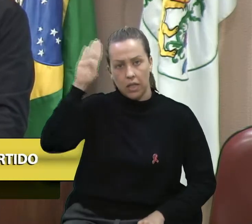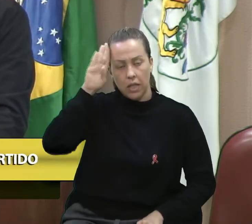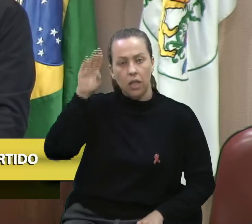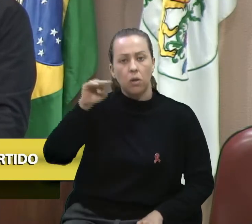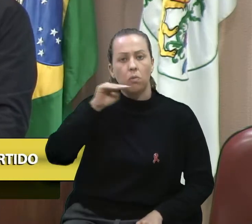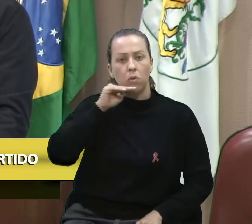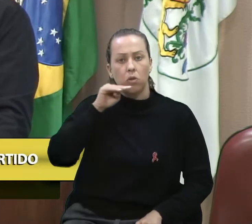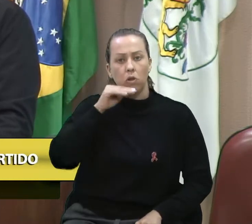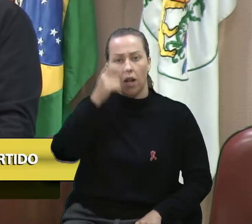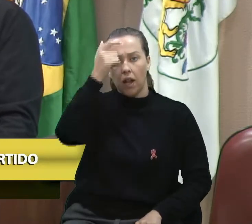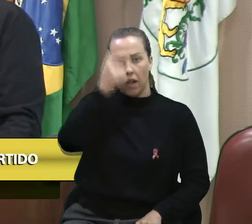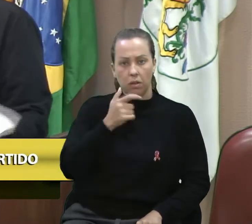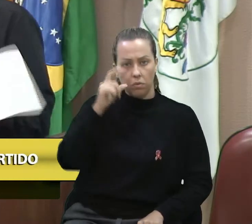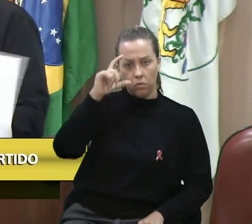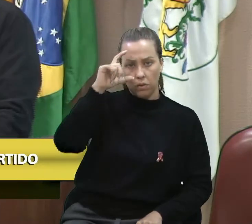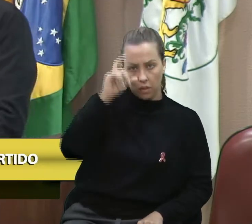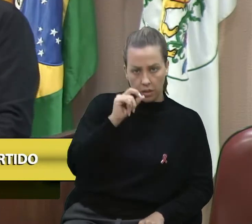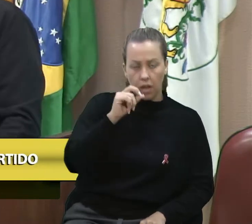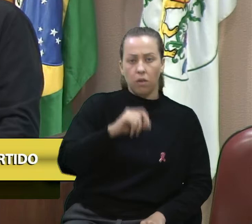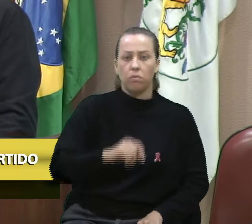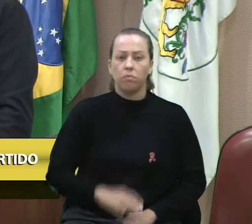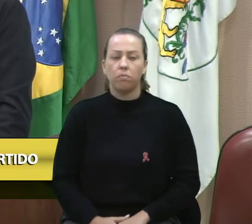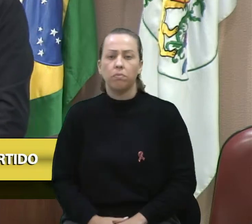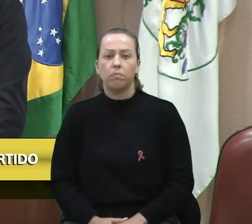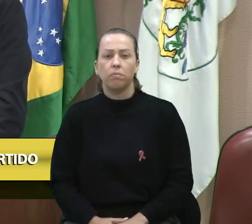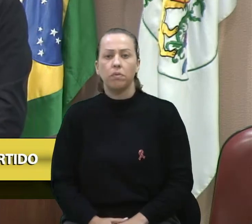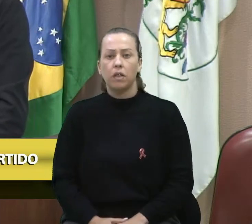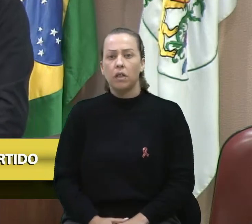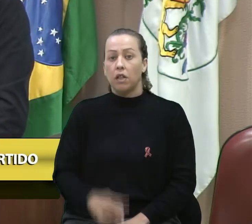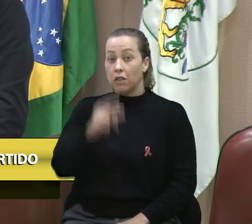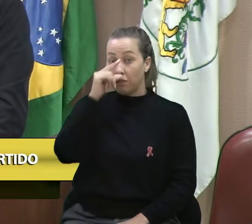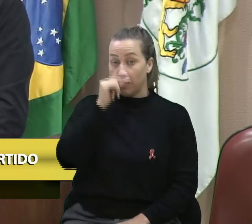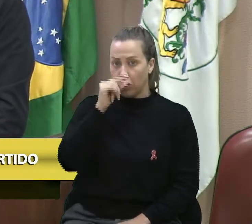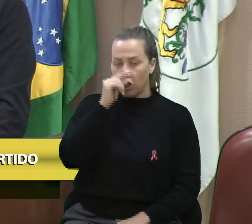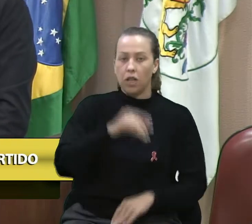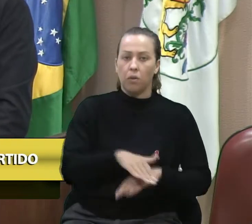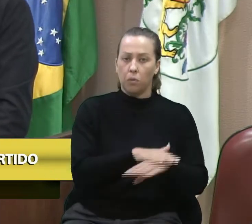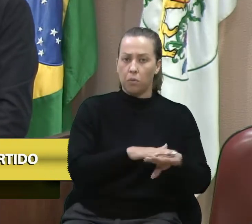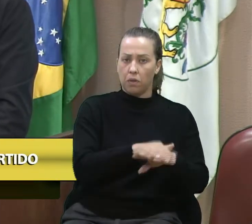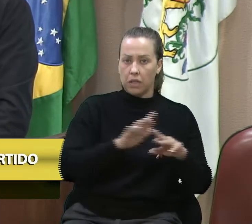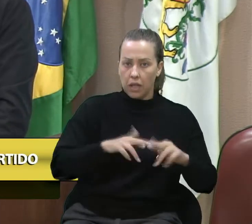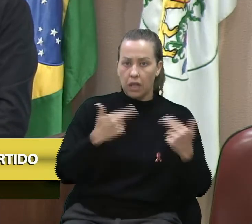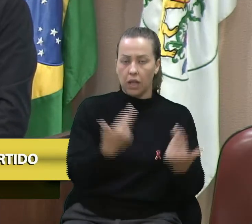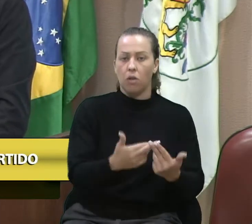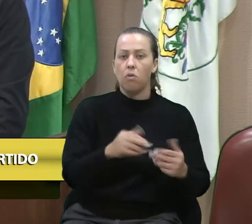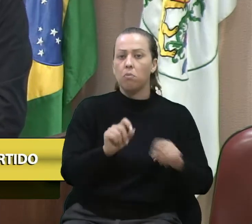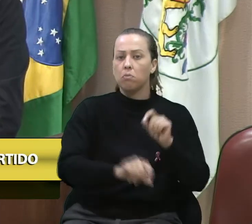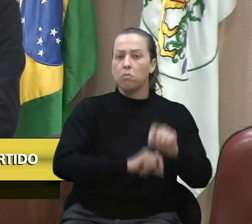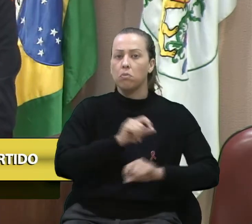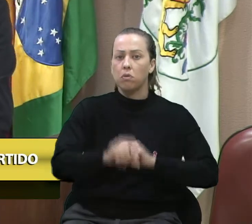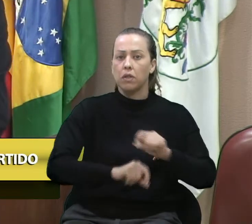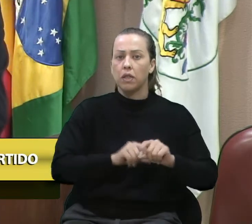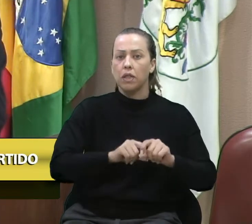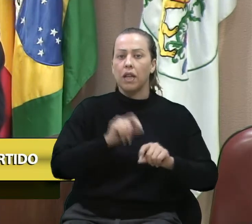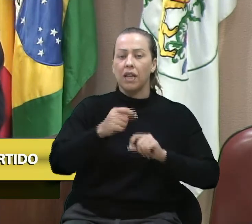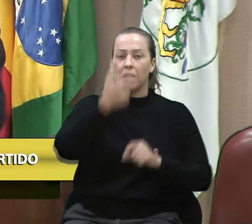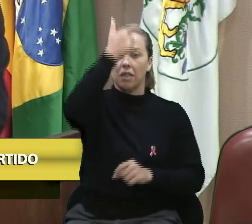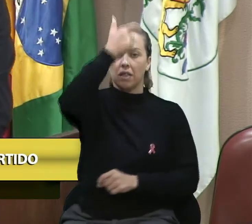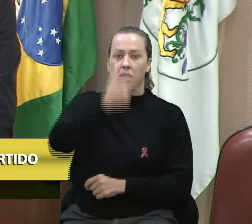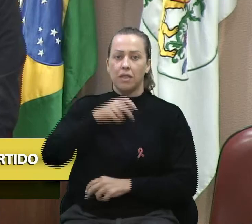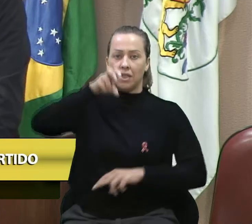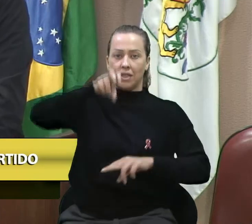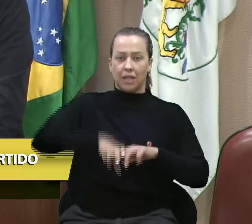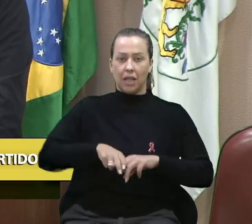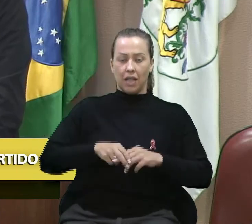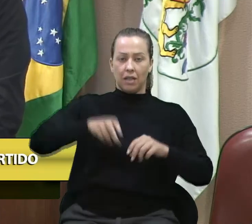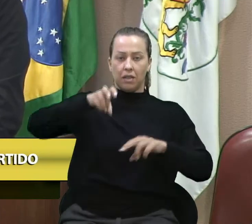Bortola, o Scalco e o Fantinel, nessa conversa que a gente teve na reunião, foi discutida a questão dos cobradores. Vereador